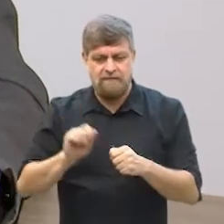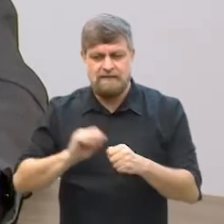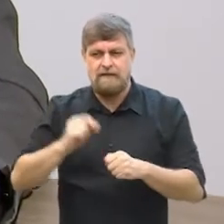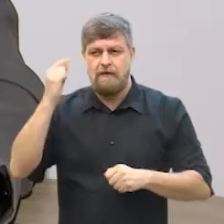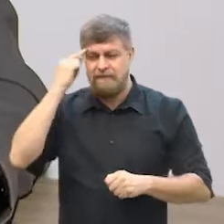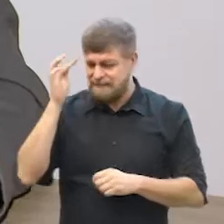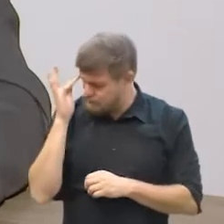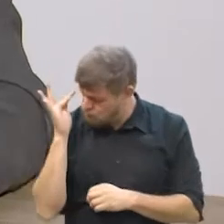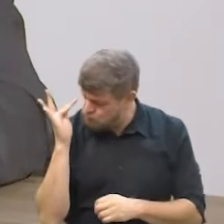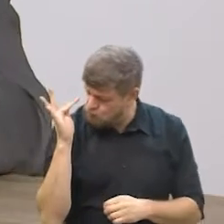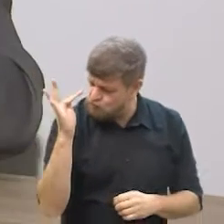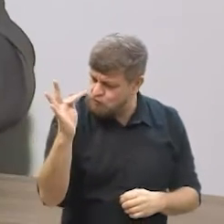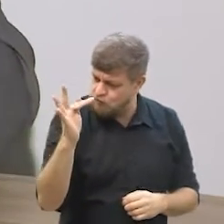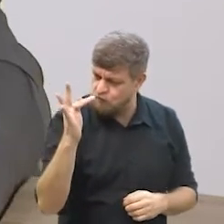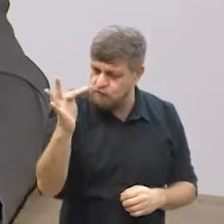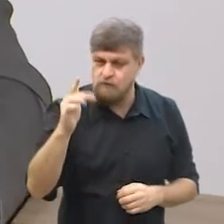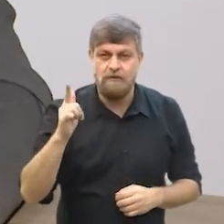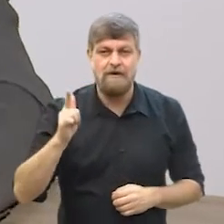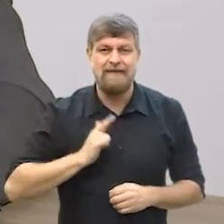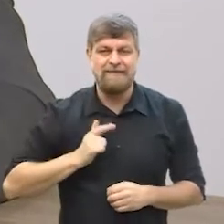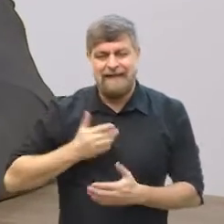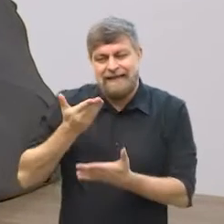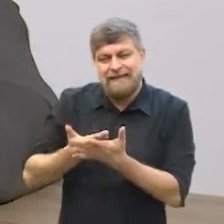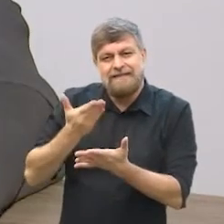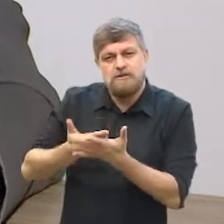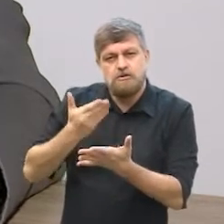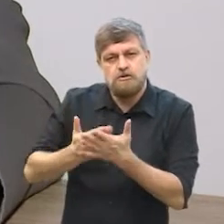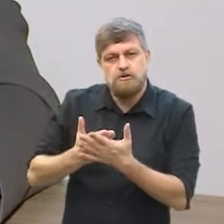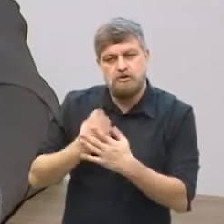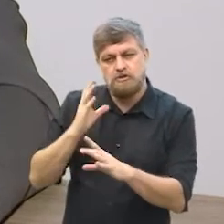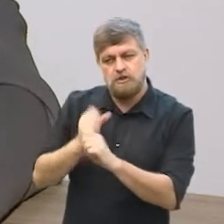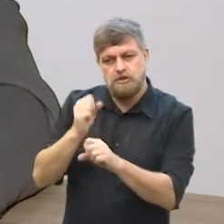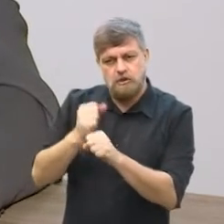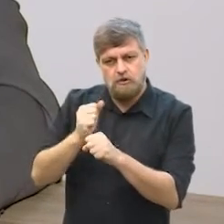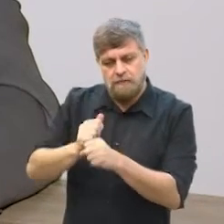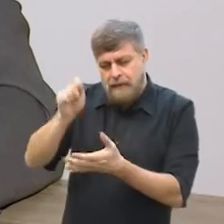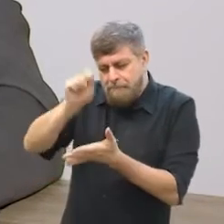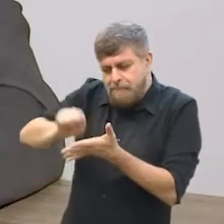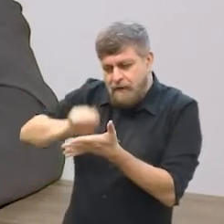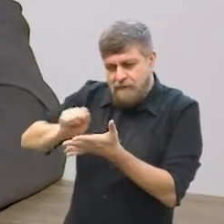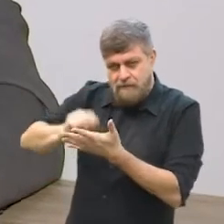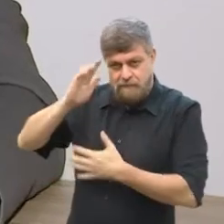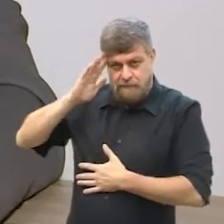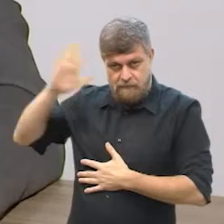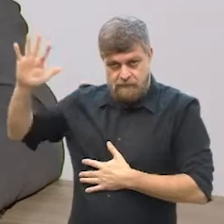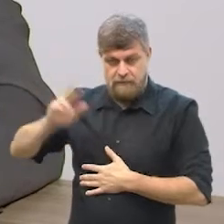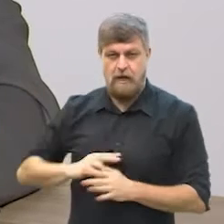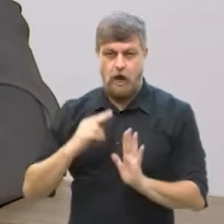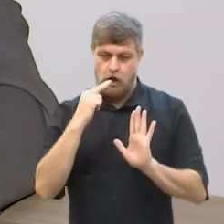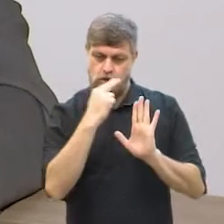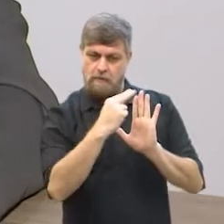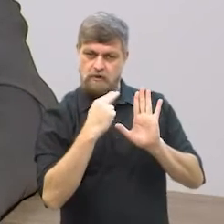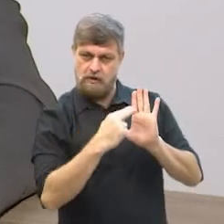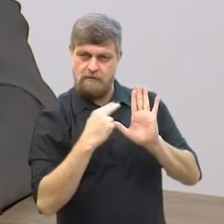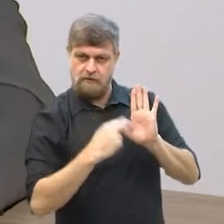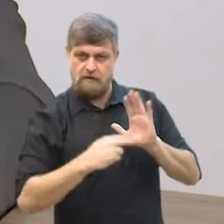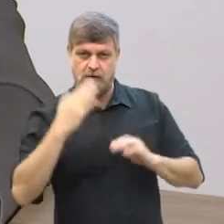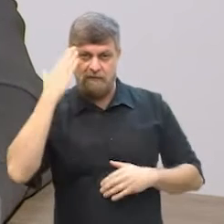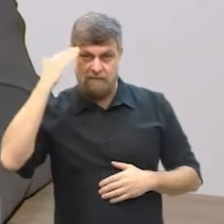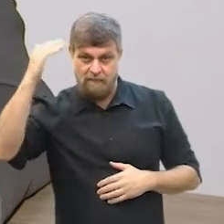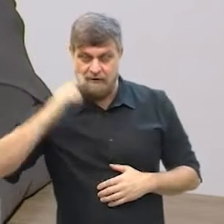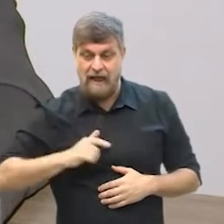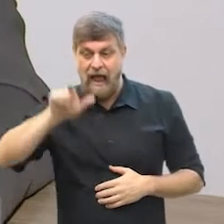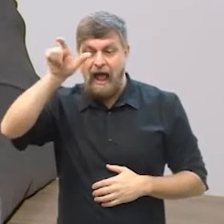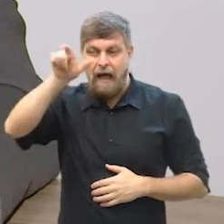do infinito, como Napoleão Hill fala, Andrew Carnegie, até o T. Harvard, que tem o livro